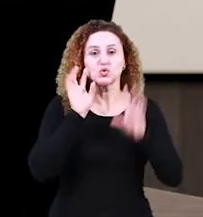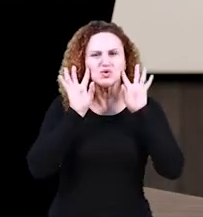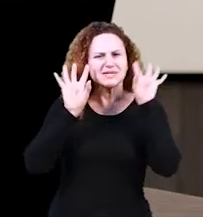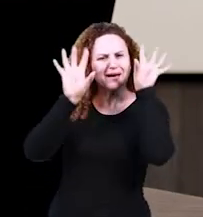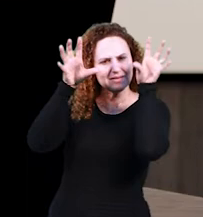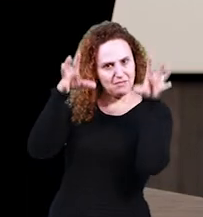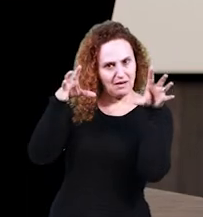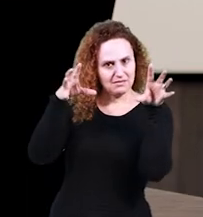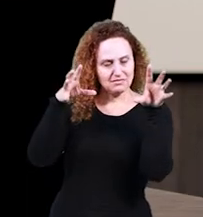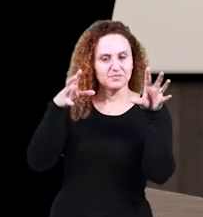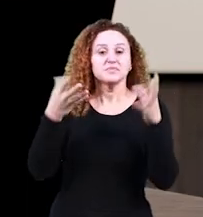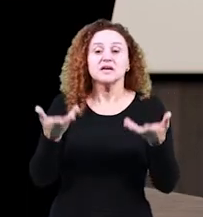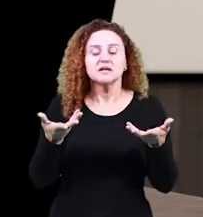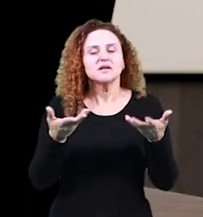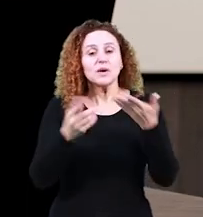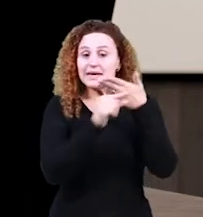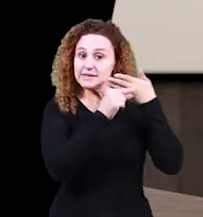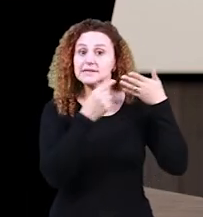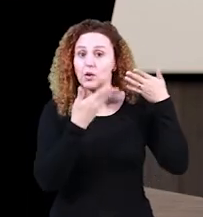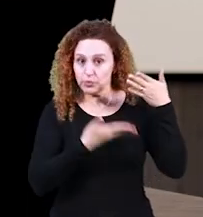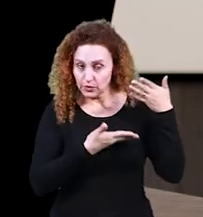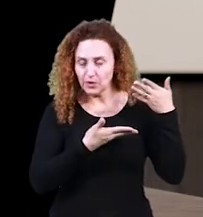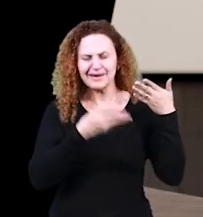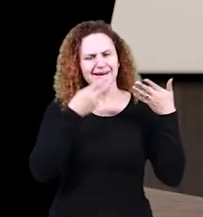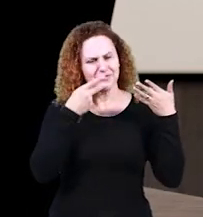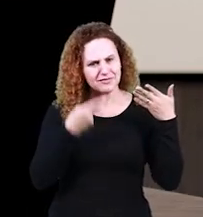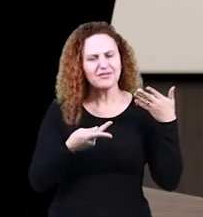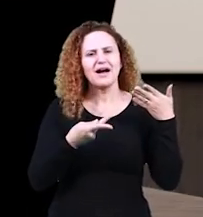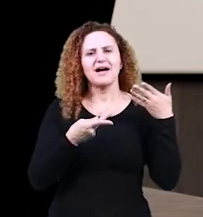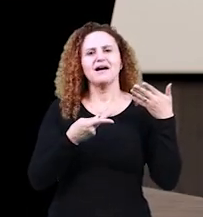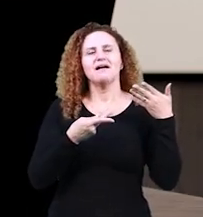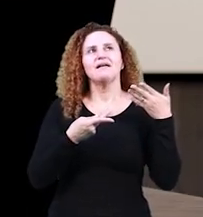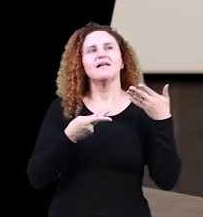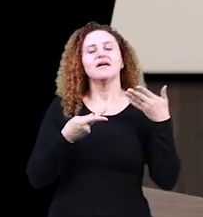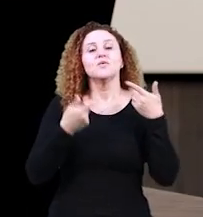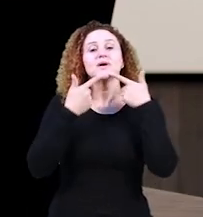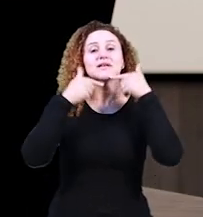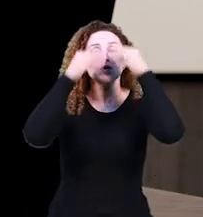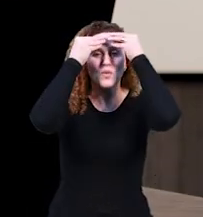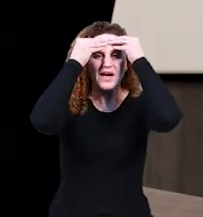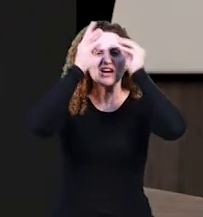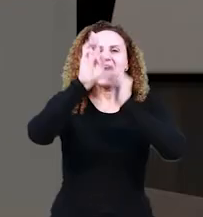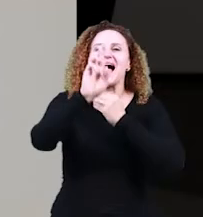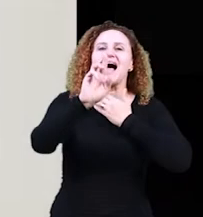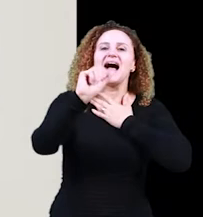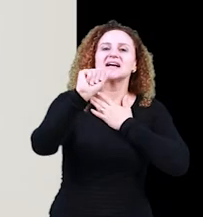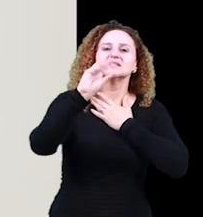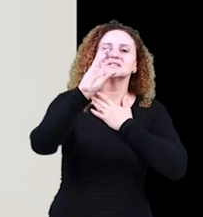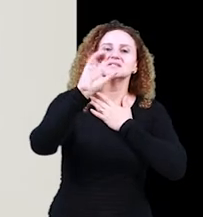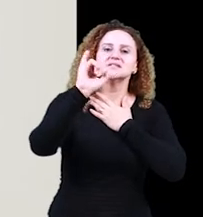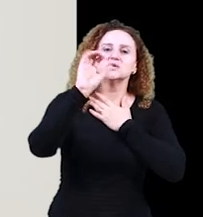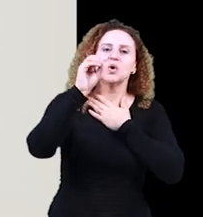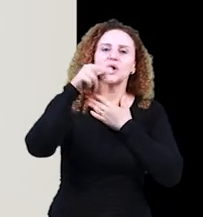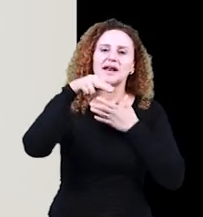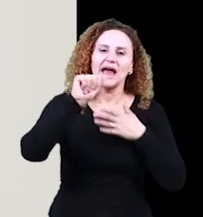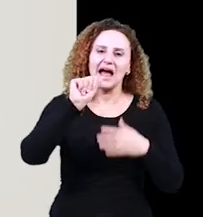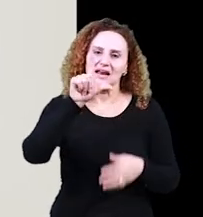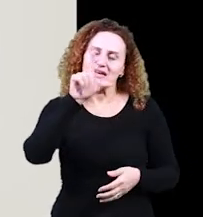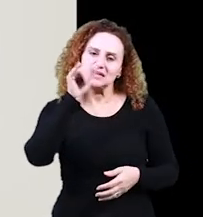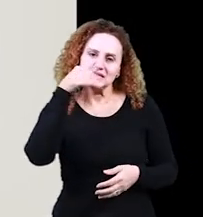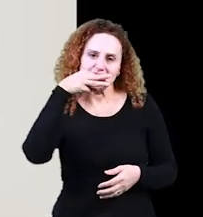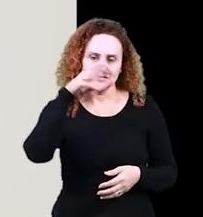e é uma o shampoo que faz uma abordagem racionalista da linguagem e aí é é